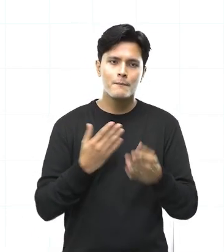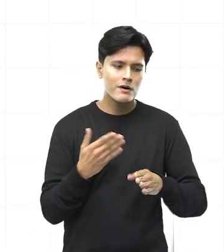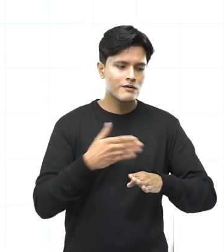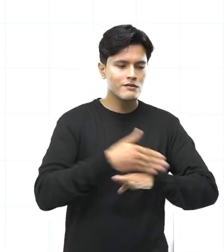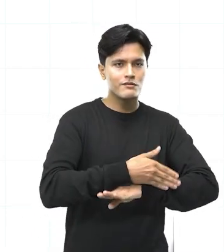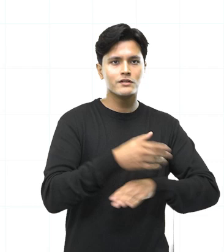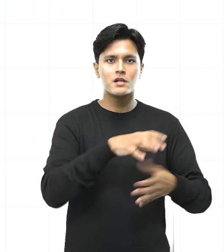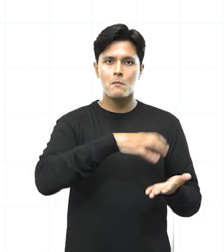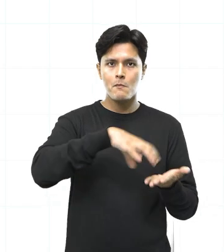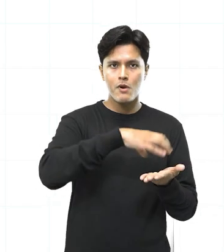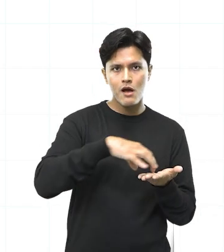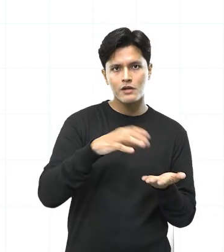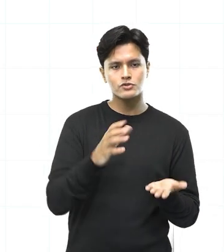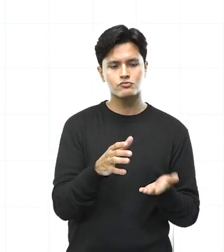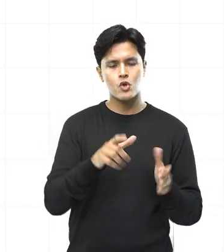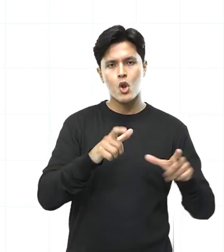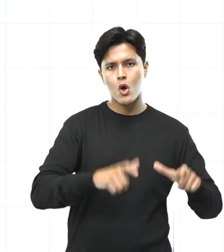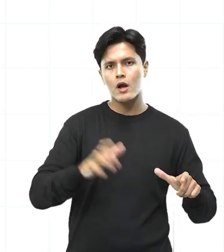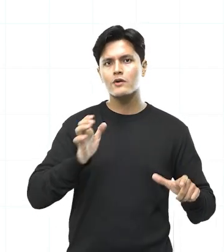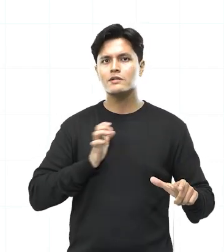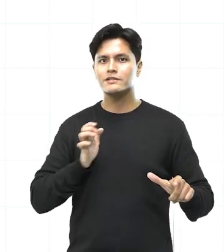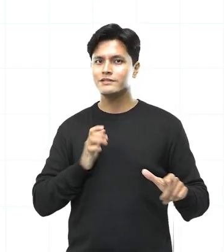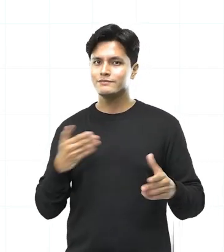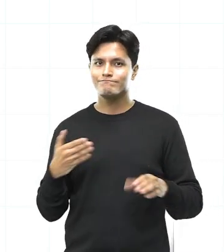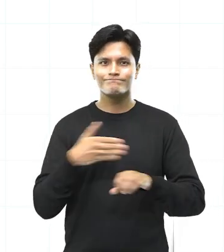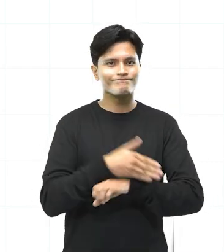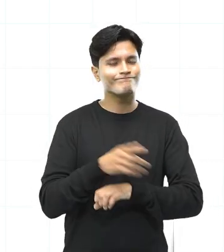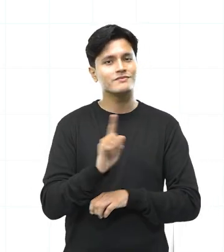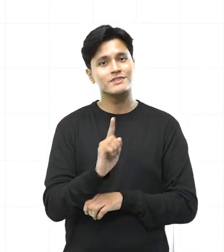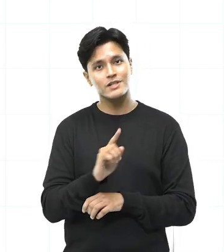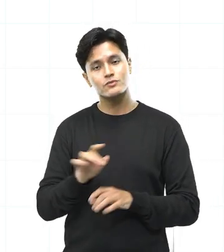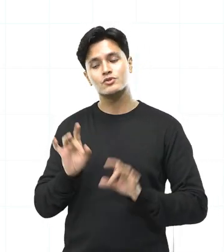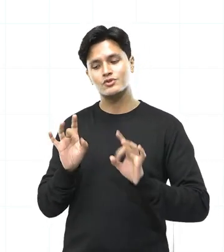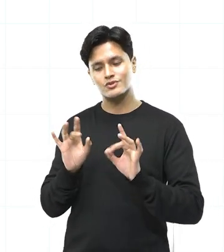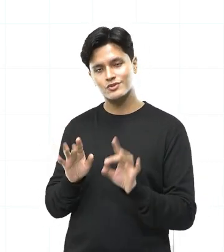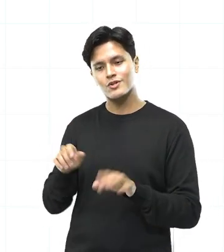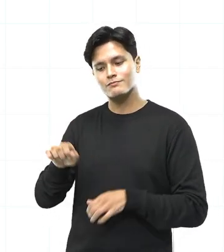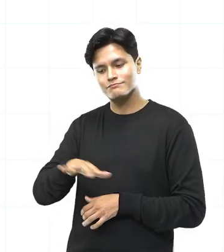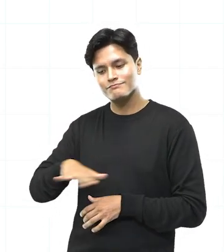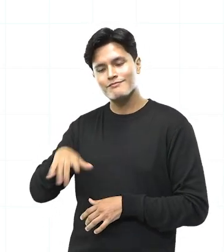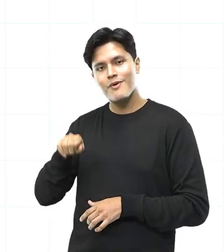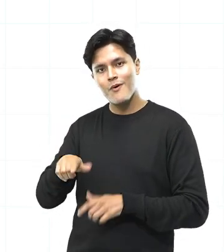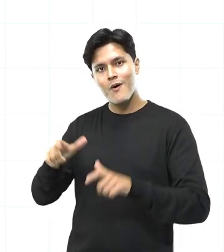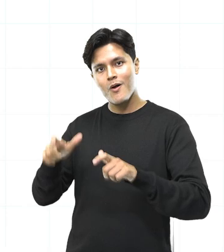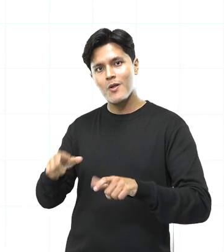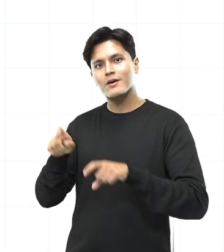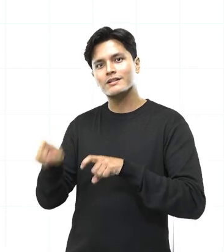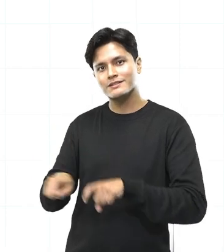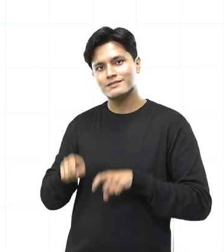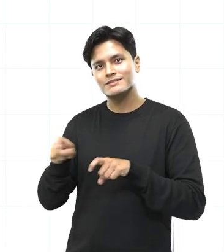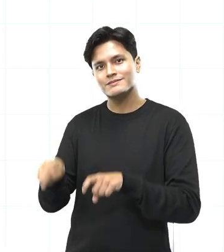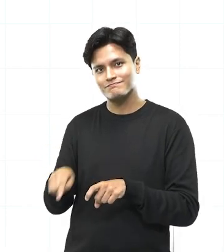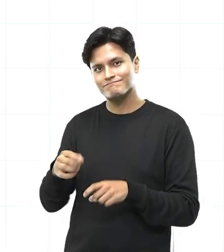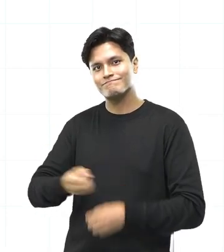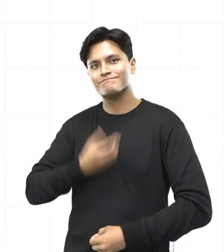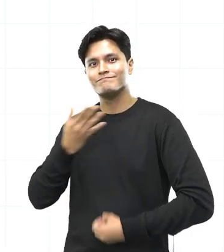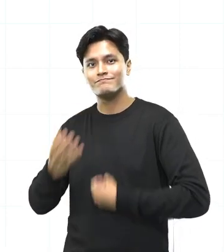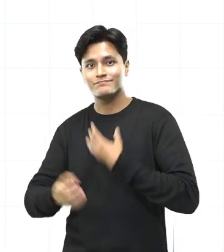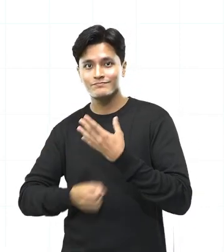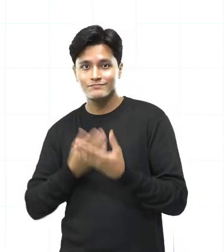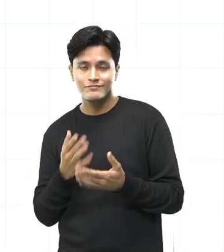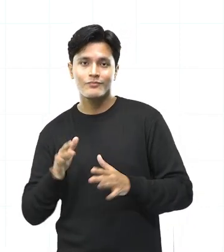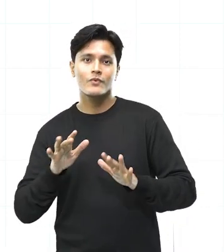só entra no campo da roça e do zeito. E às vezes, recordando feliz